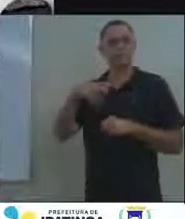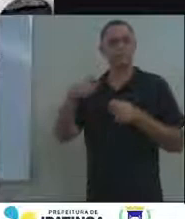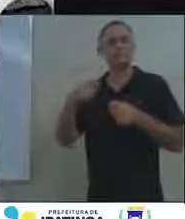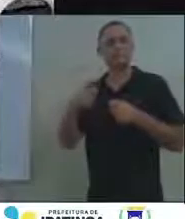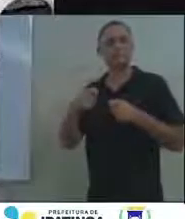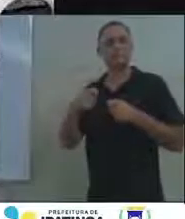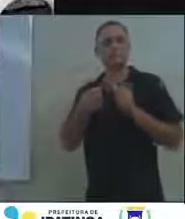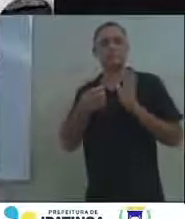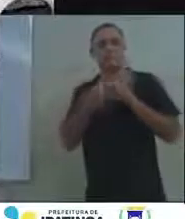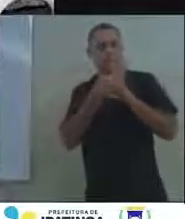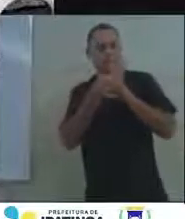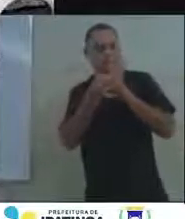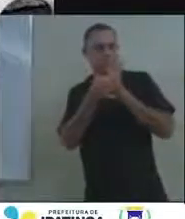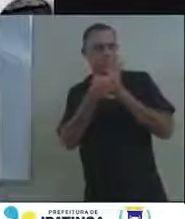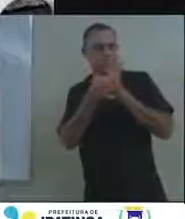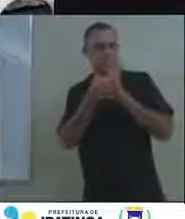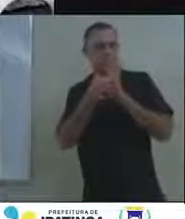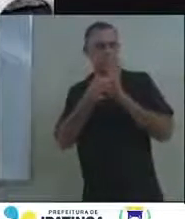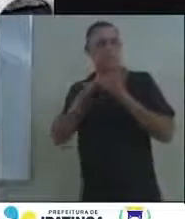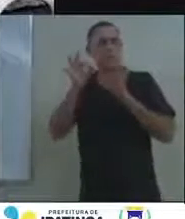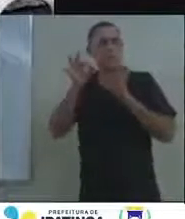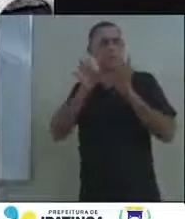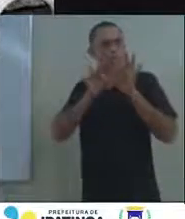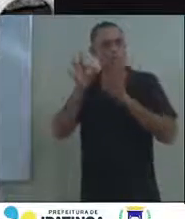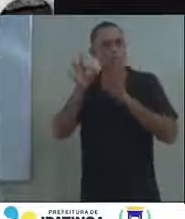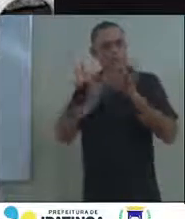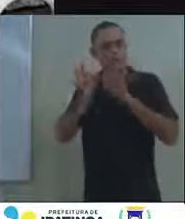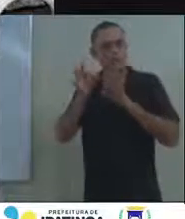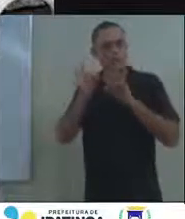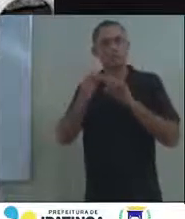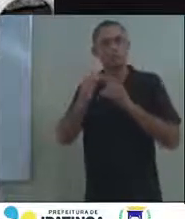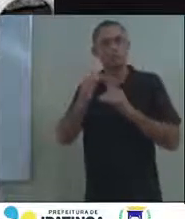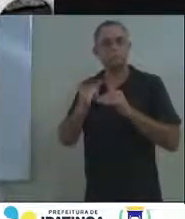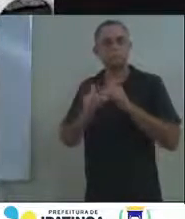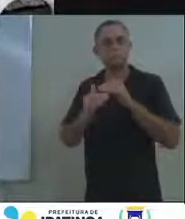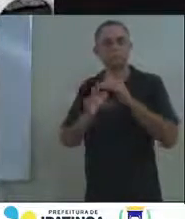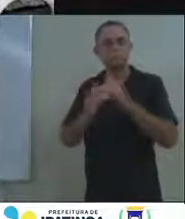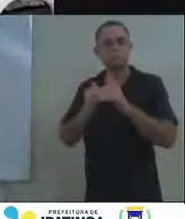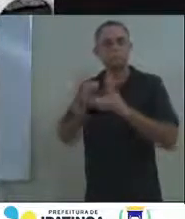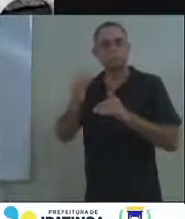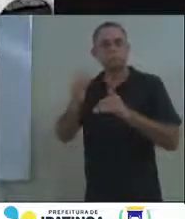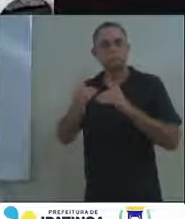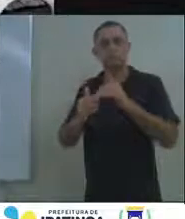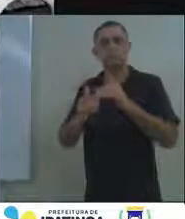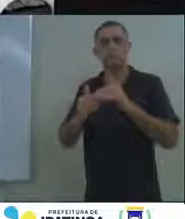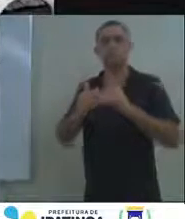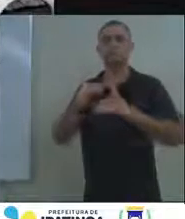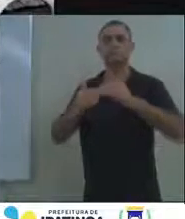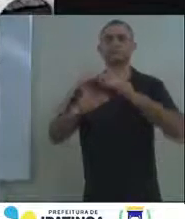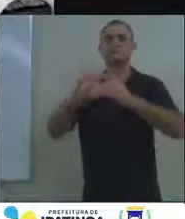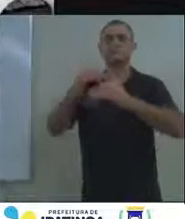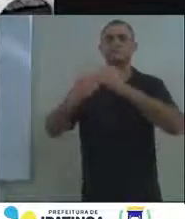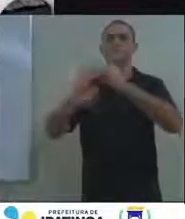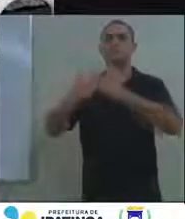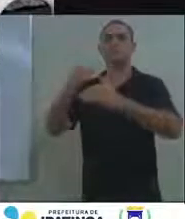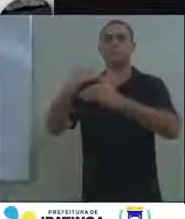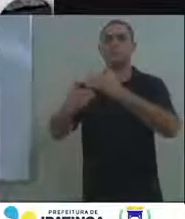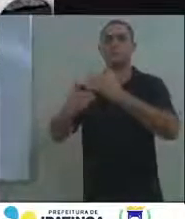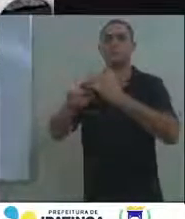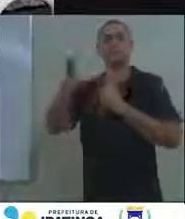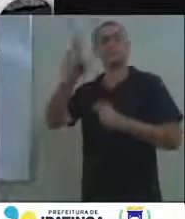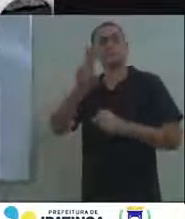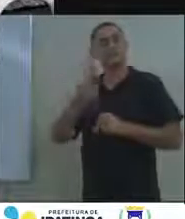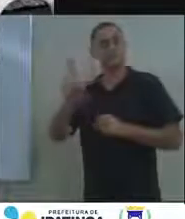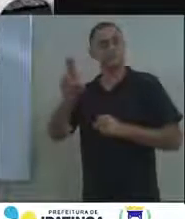sugerir, que é um programa que a gente ainda tá, esse programa a gente já desenvolveu, agora a gente vai utilizar,